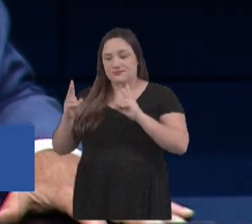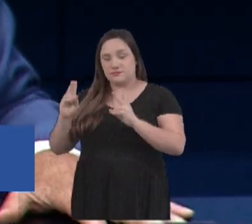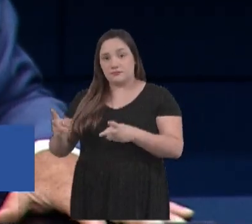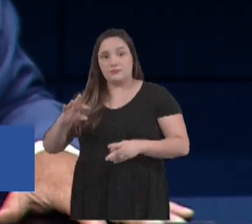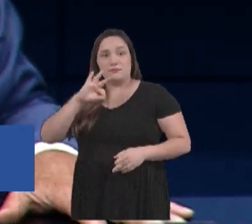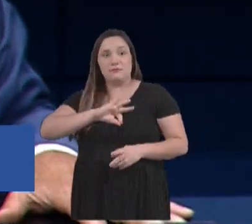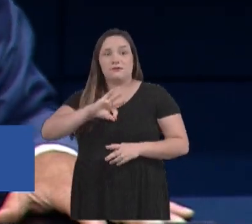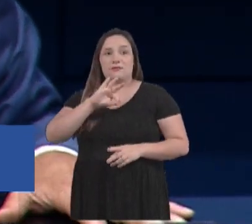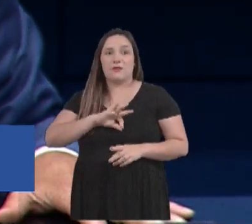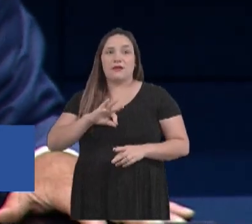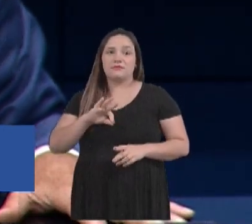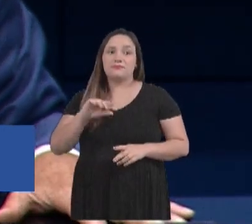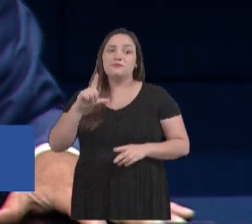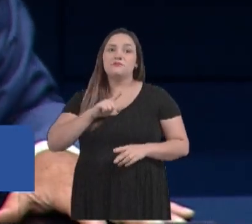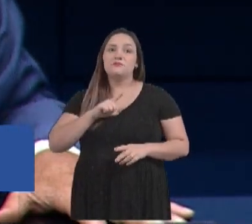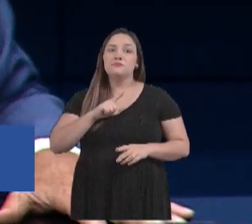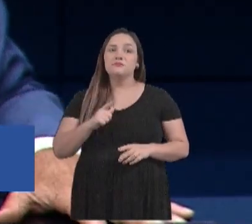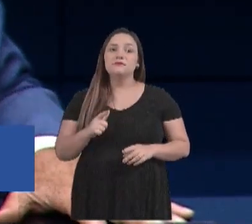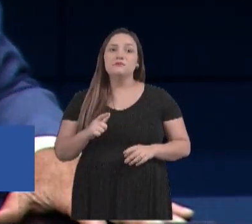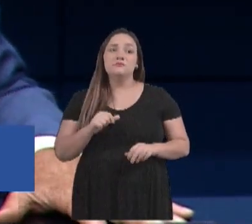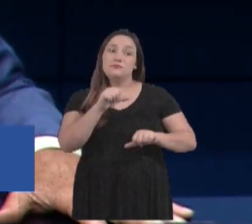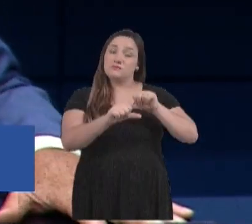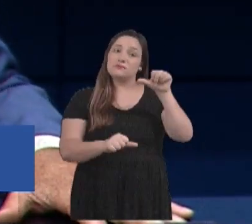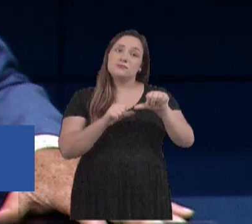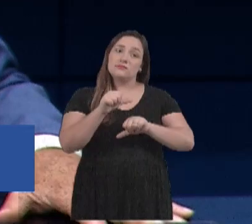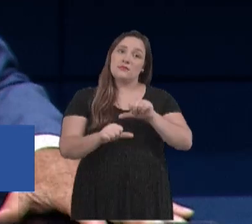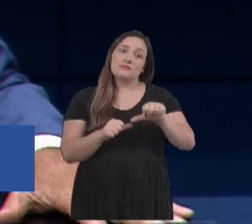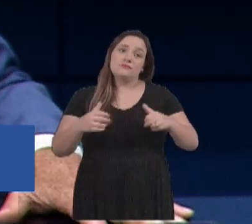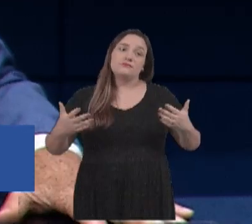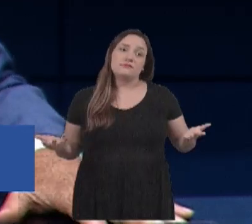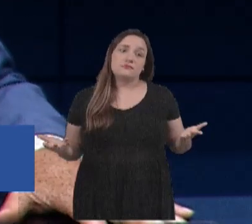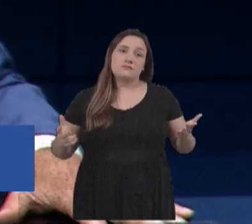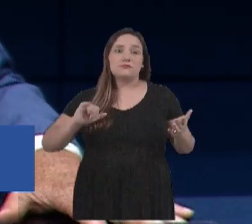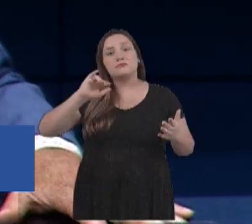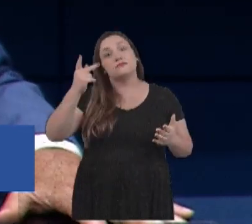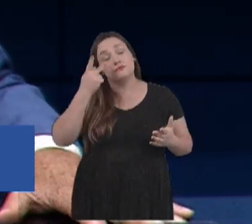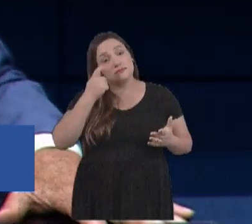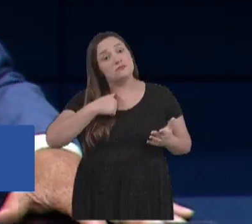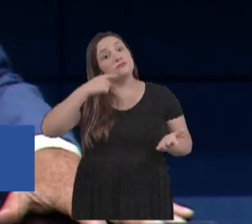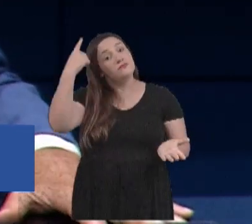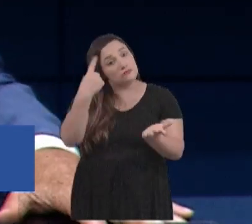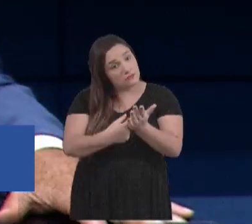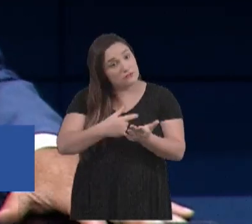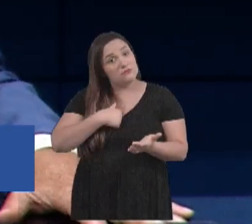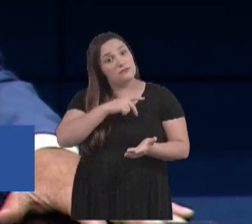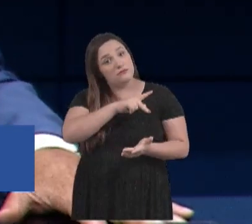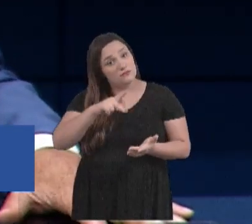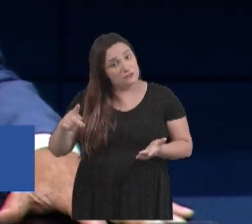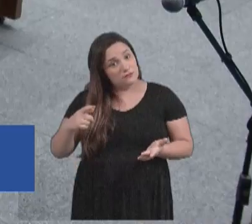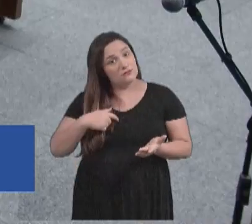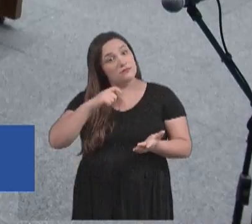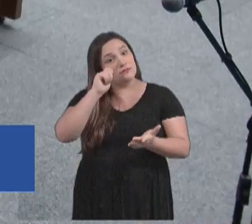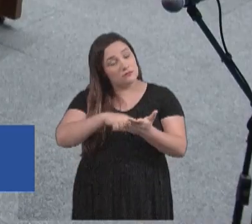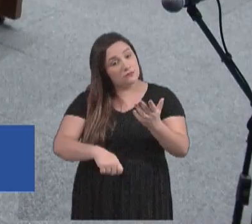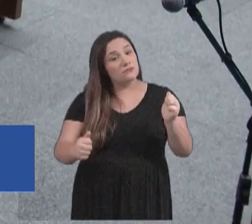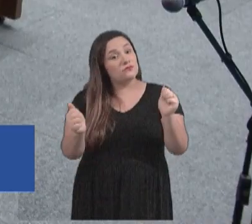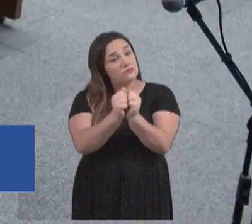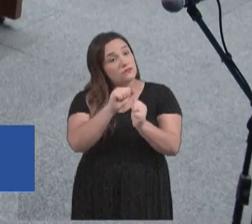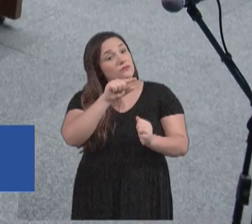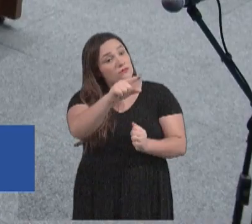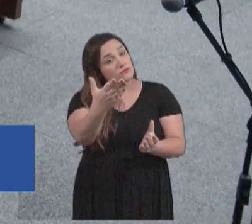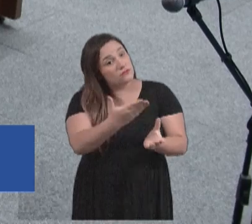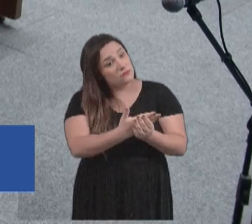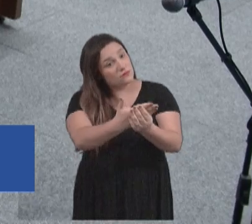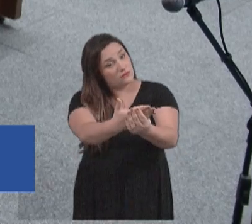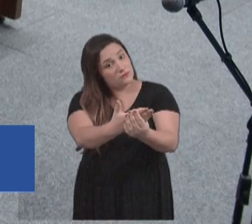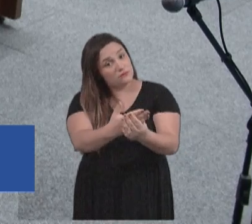1 centavo de mudança na contribuição, deputado João Henrique, fica o compromisso desse presidente de assinação, junto com Vossa